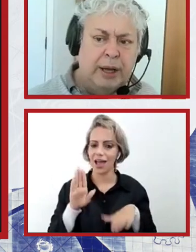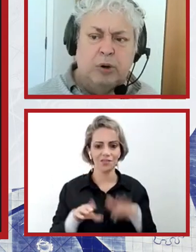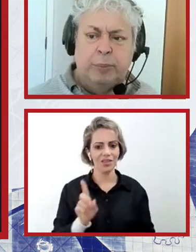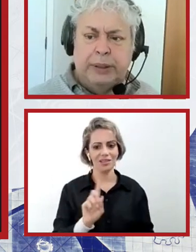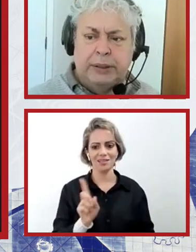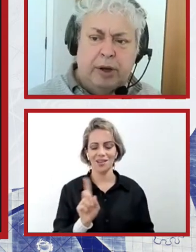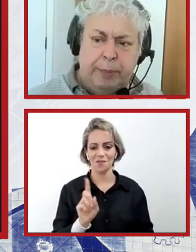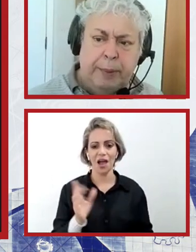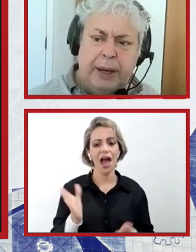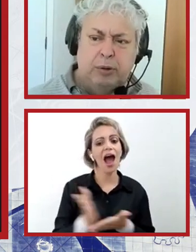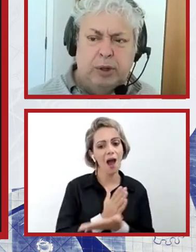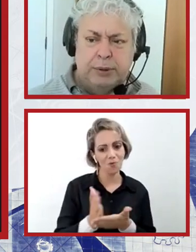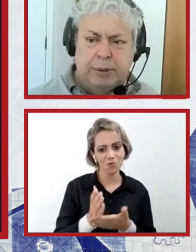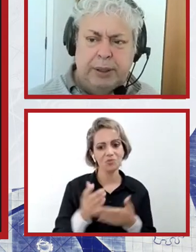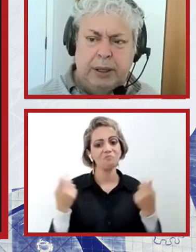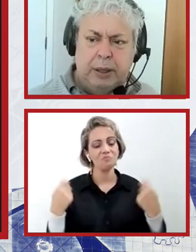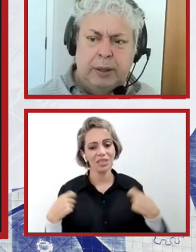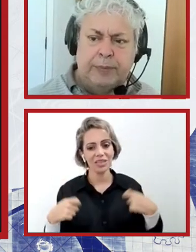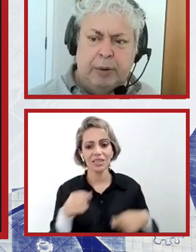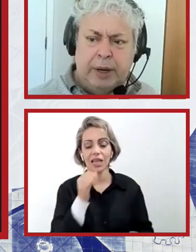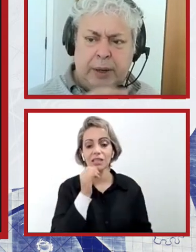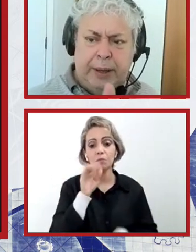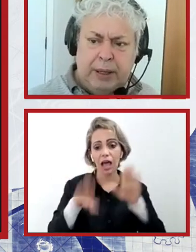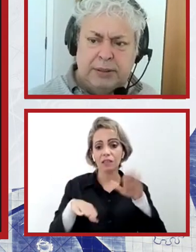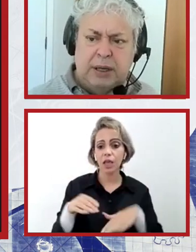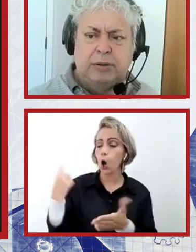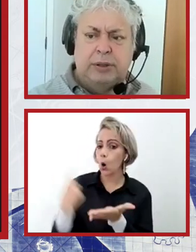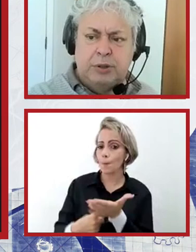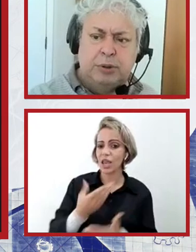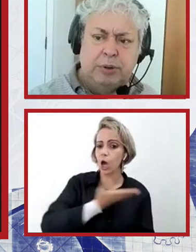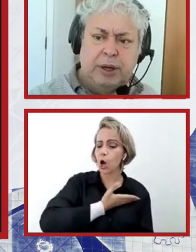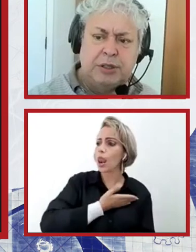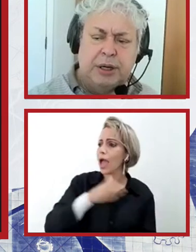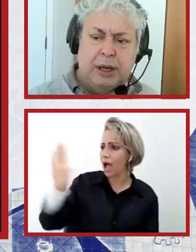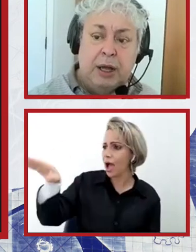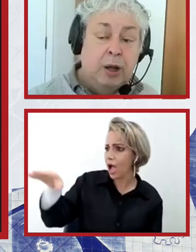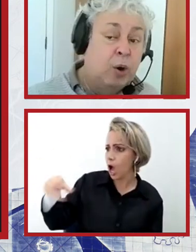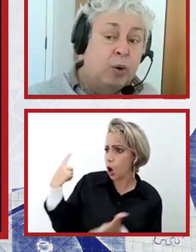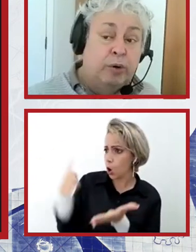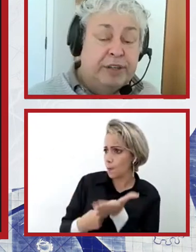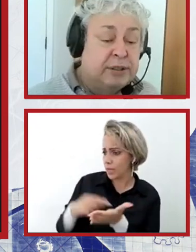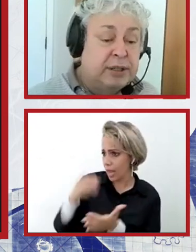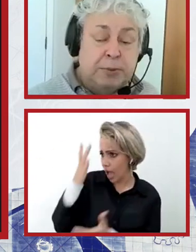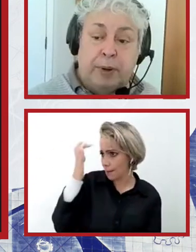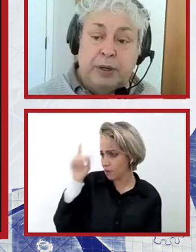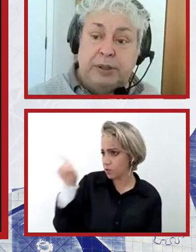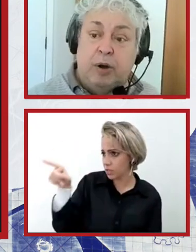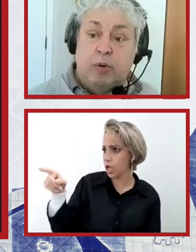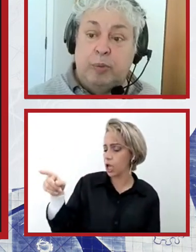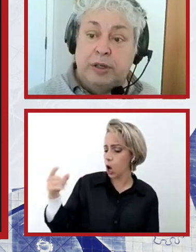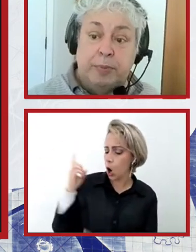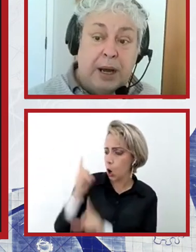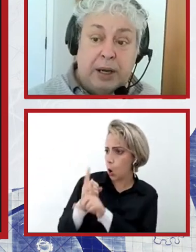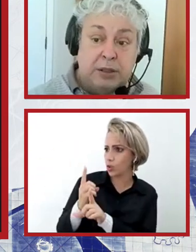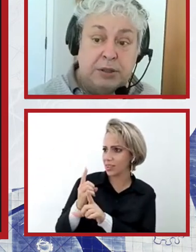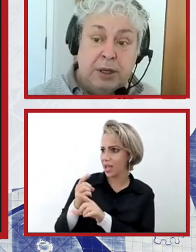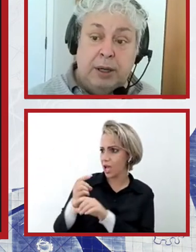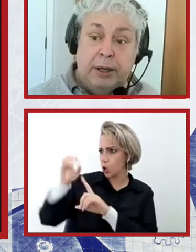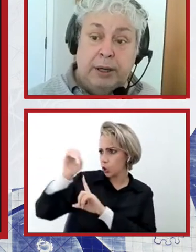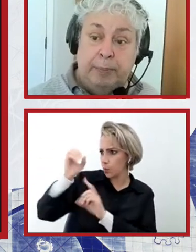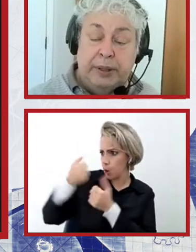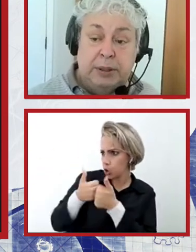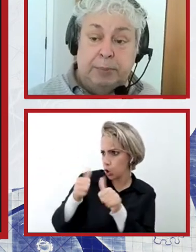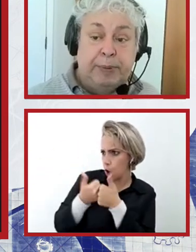Alguns colegas, né, combina, ó, pega no ônibus amanhã. Aí o cara pega, salta e ajuda o cara a chegar lá. Ou a universidade pode ter algumas